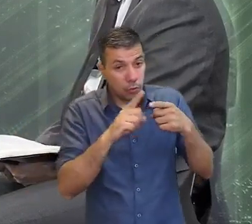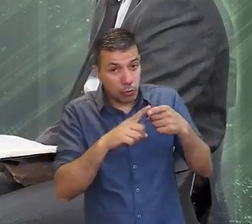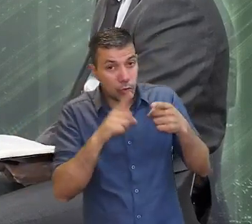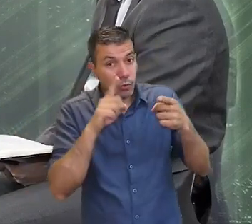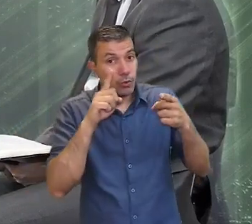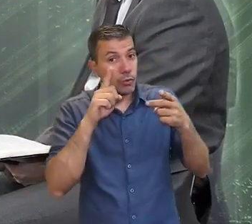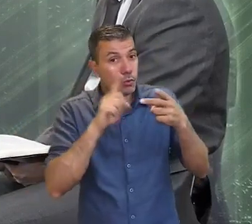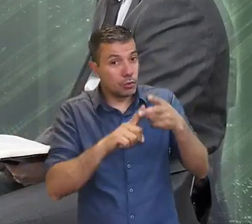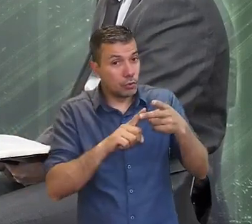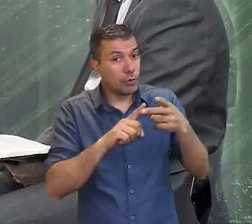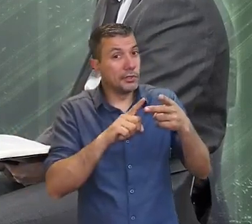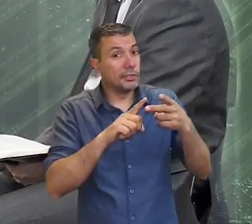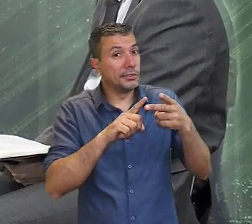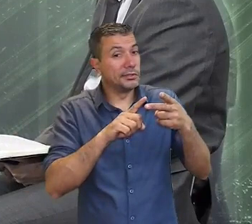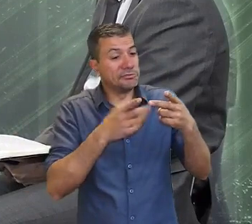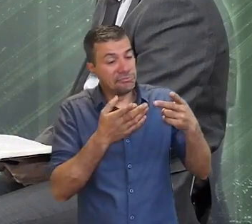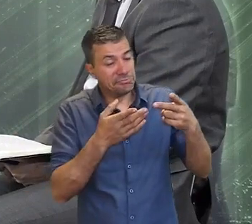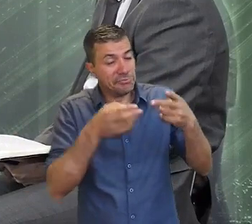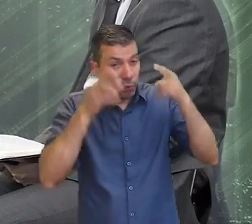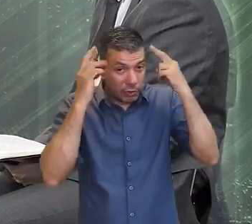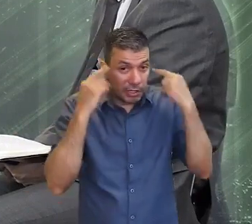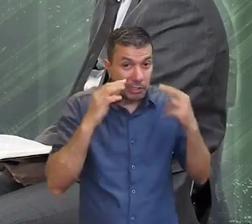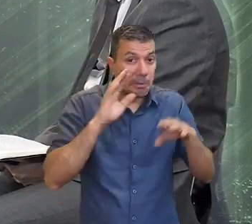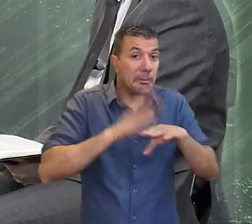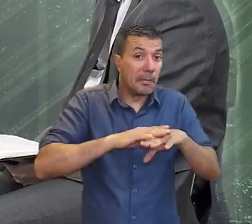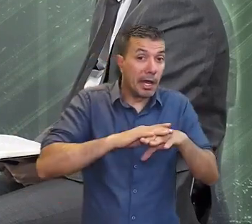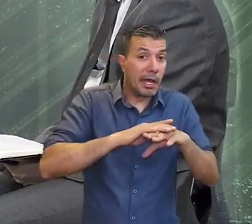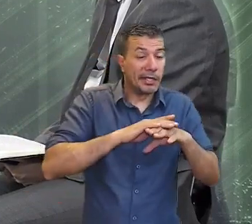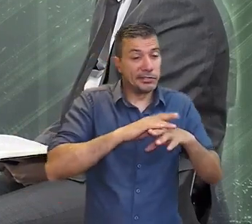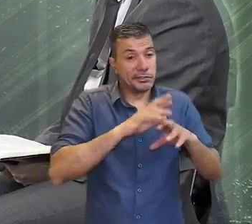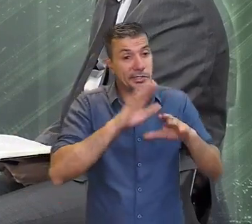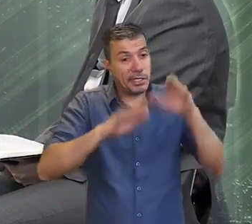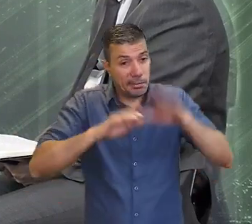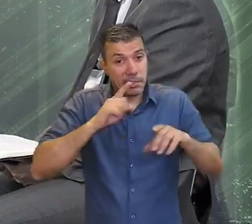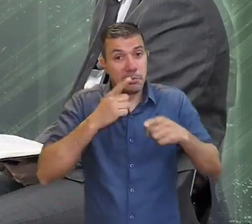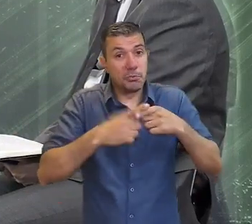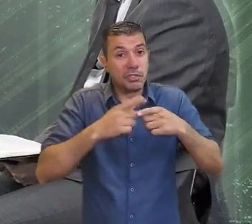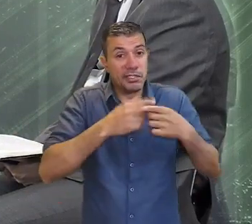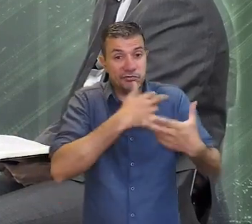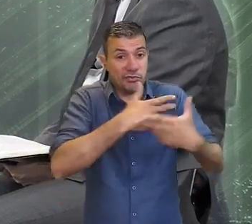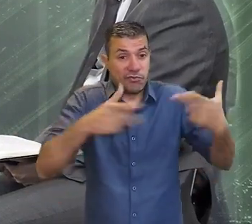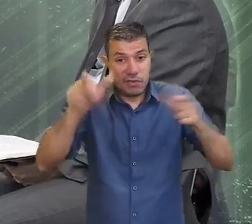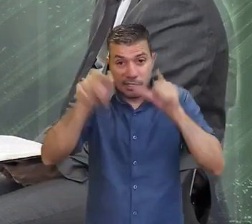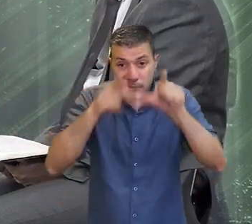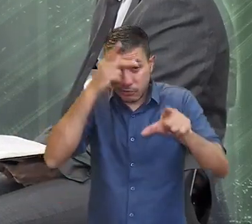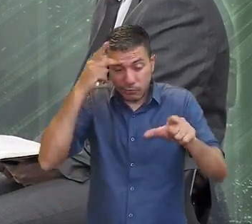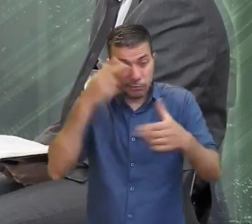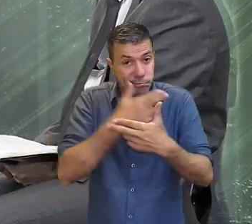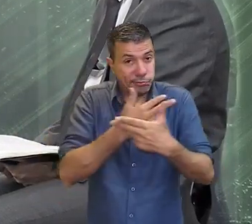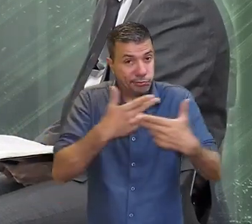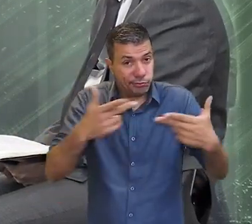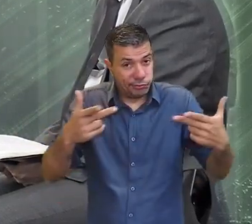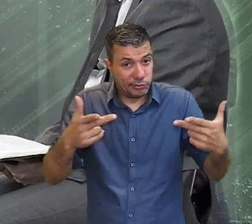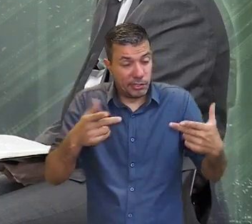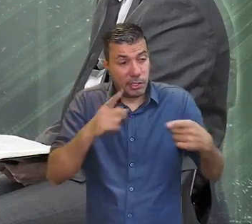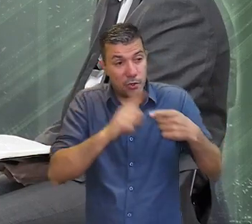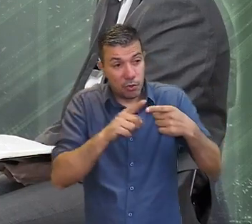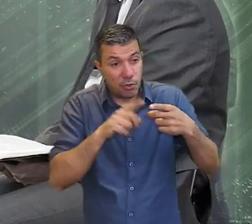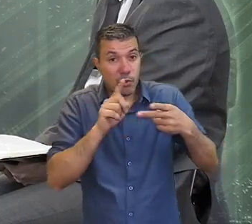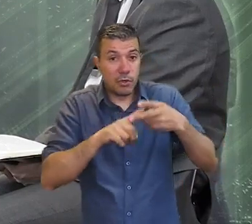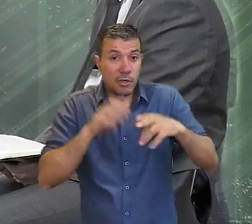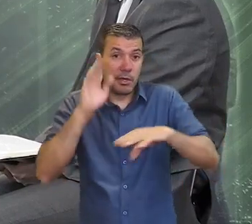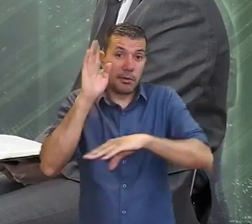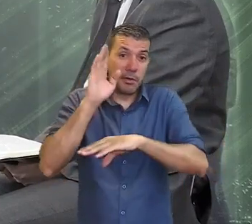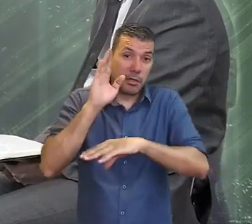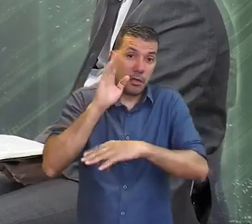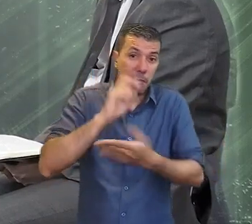realidade eram milhares, né? Sim. Porque conforme o pecador chegava ali oferecendo seu sacrifício, então eram milhares. Mas, né, pelo menos aqueles dois, um pela manhã e